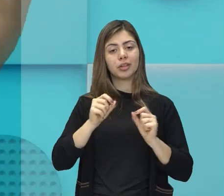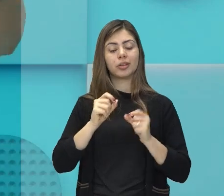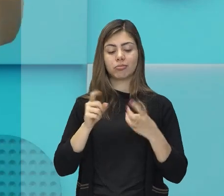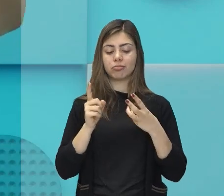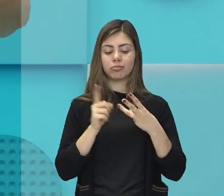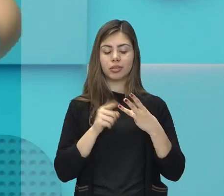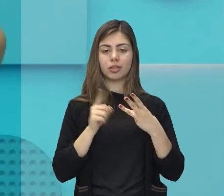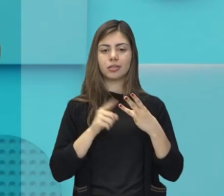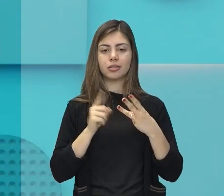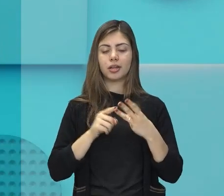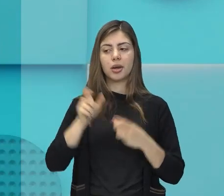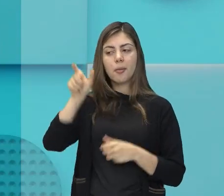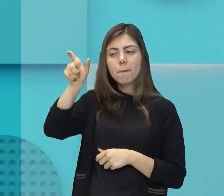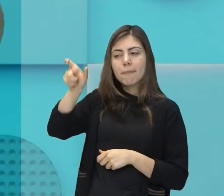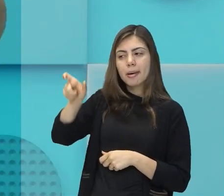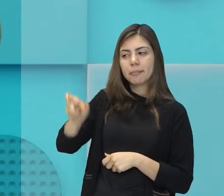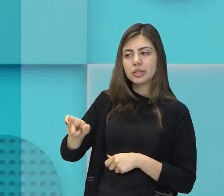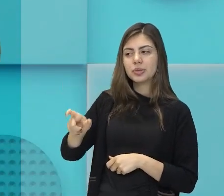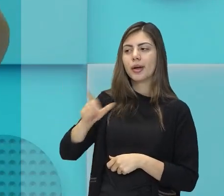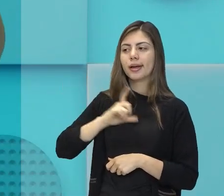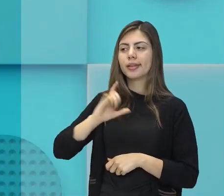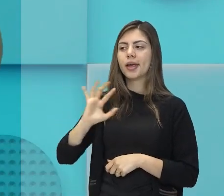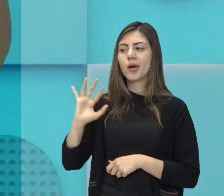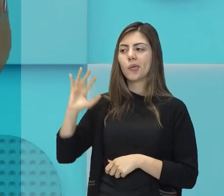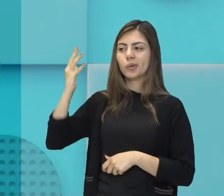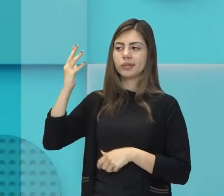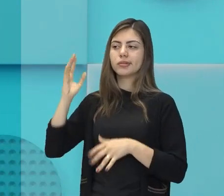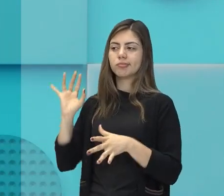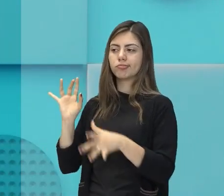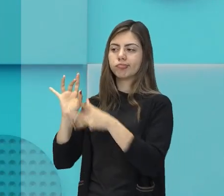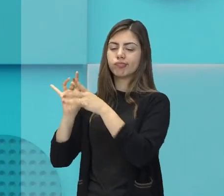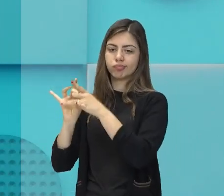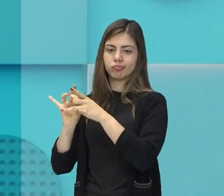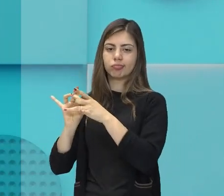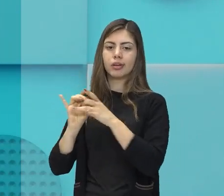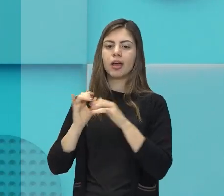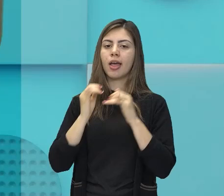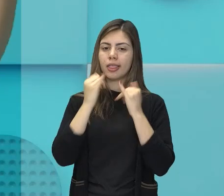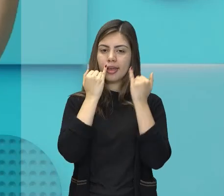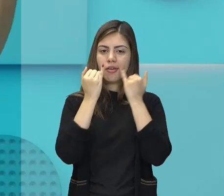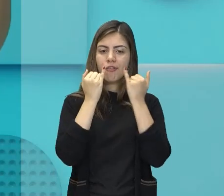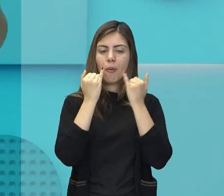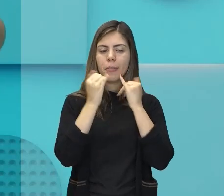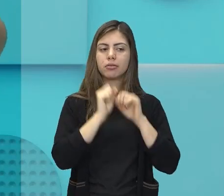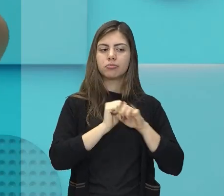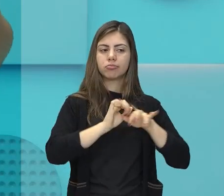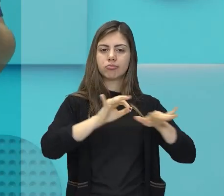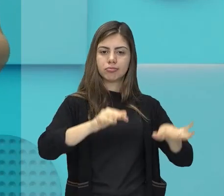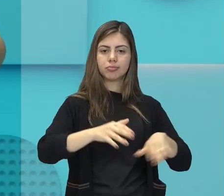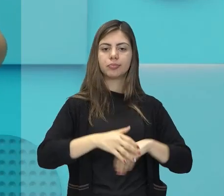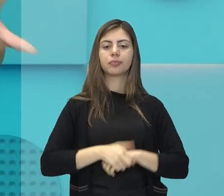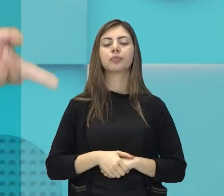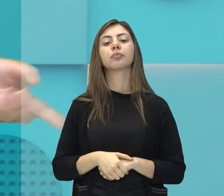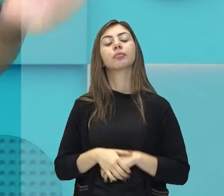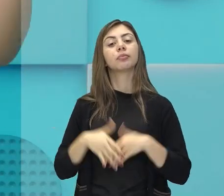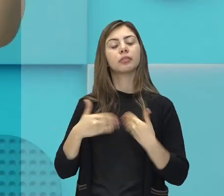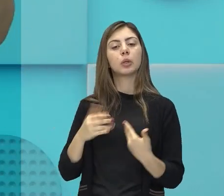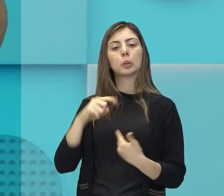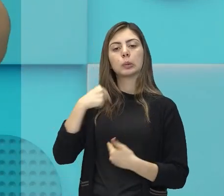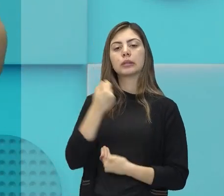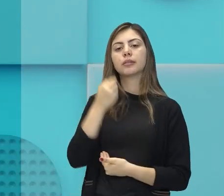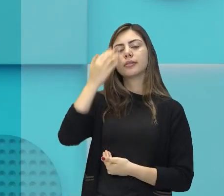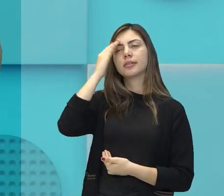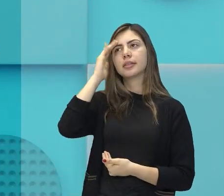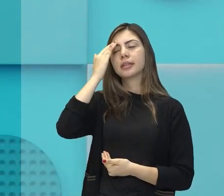critério, o da pessoa envolvida em algum fato noticiado. E aí, para que nós possamos entender, então,